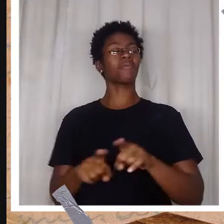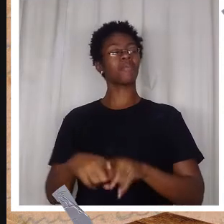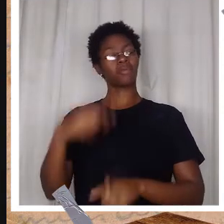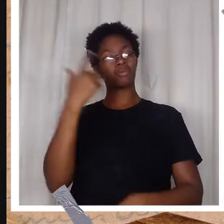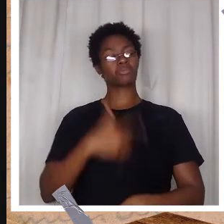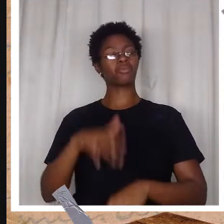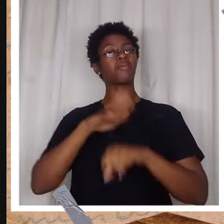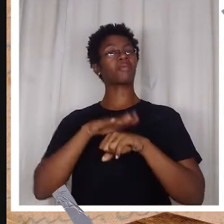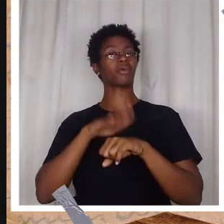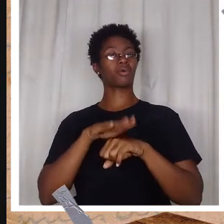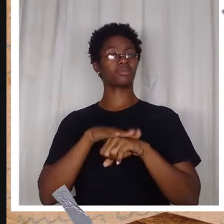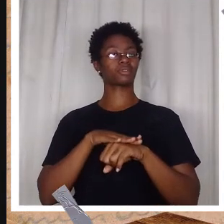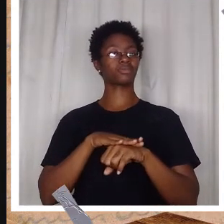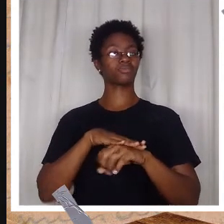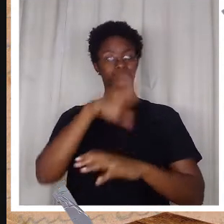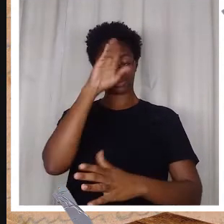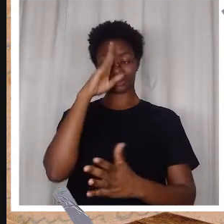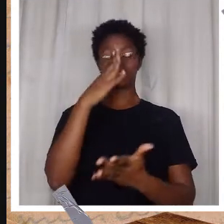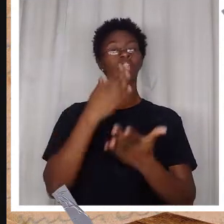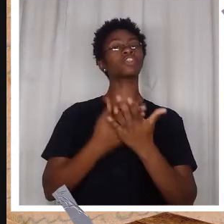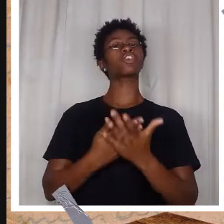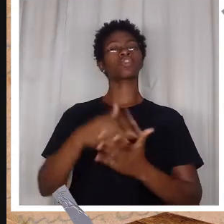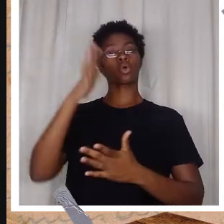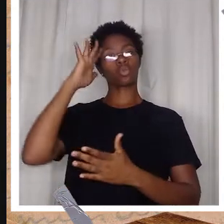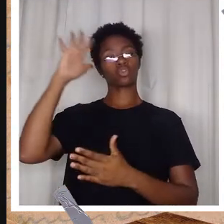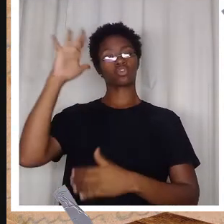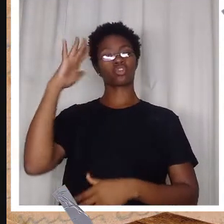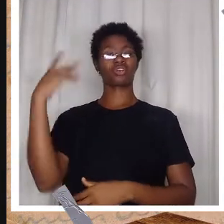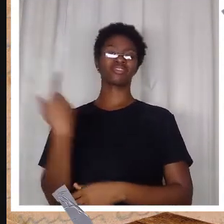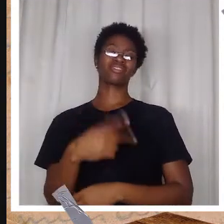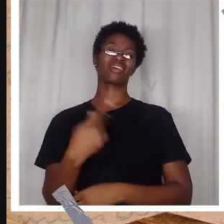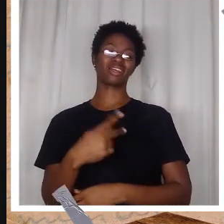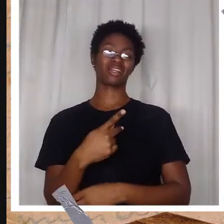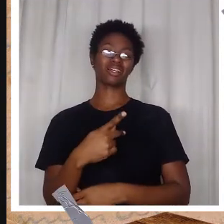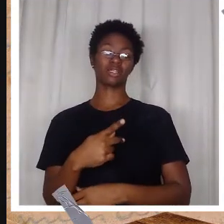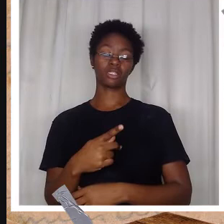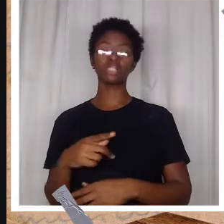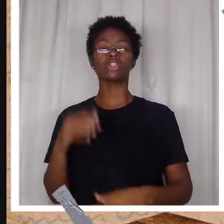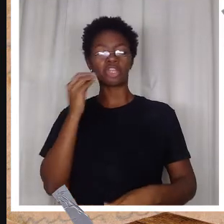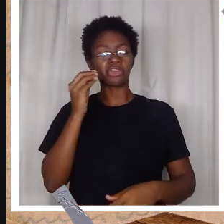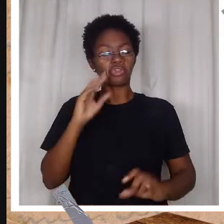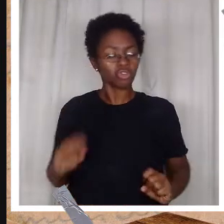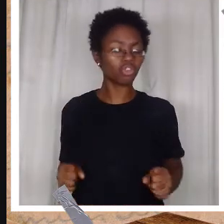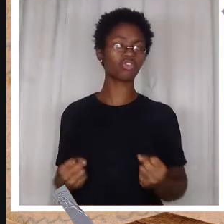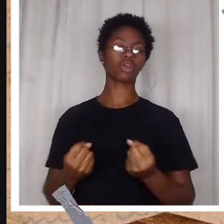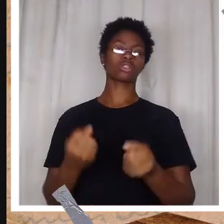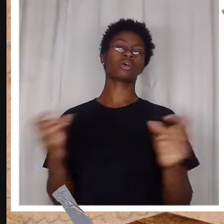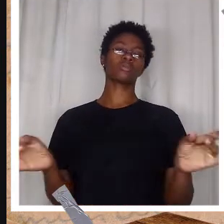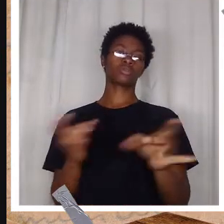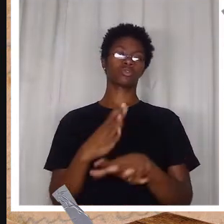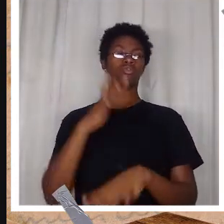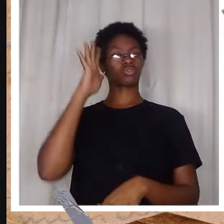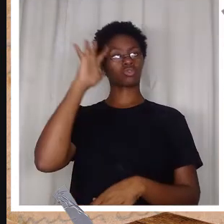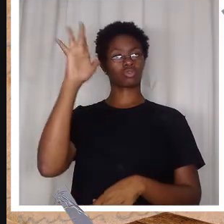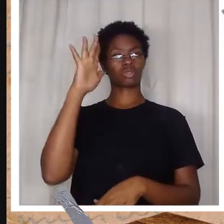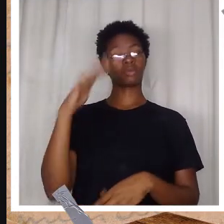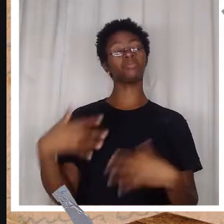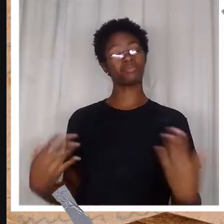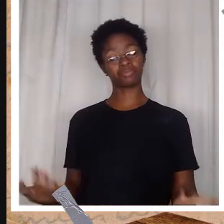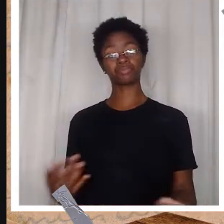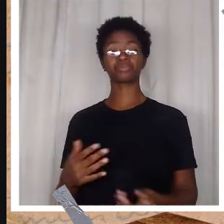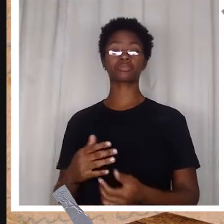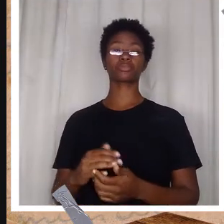mulher que acreditou muito nos sonhos e que os fez valer. Então, quando a gente faz a